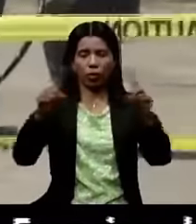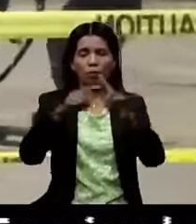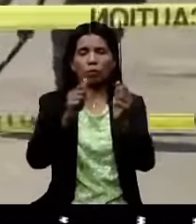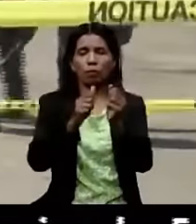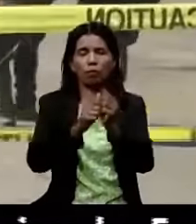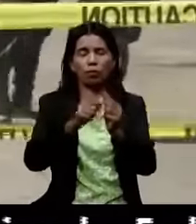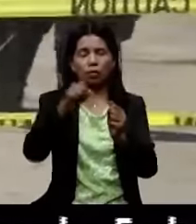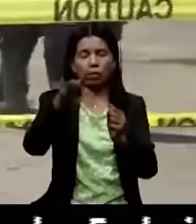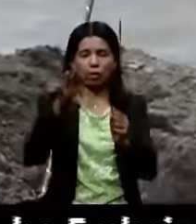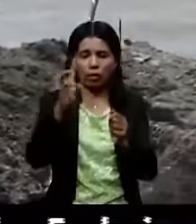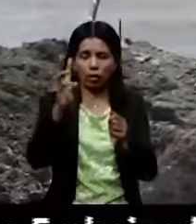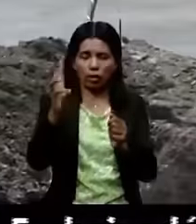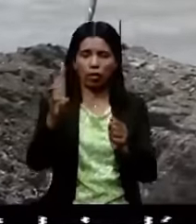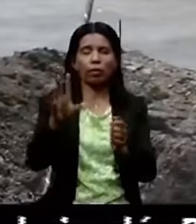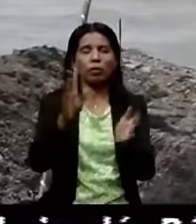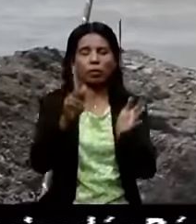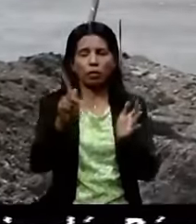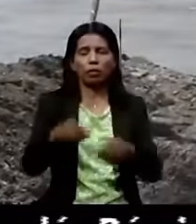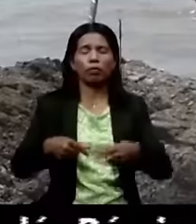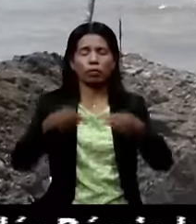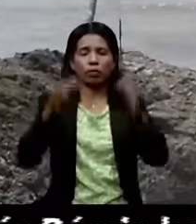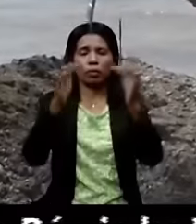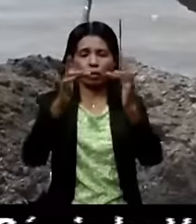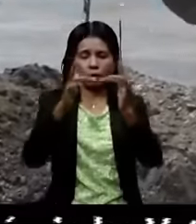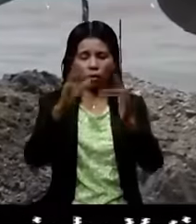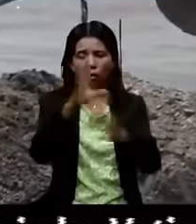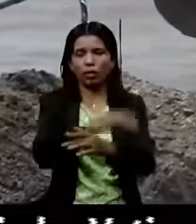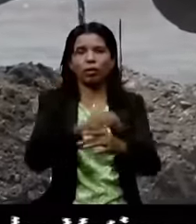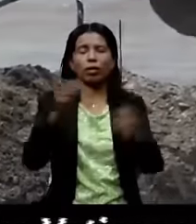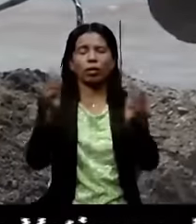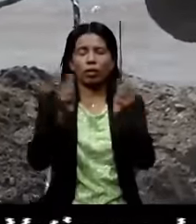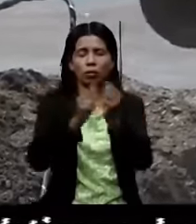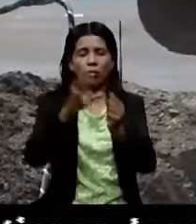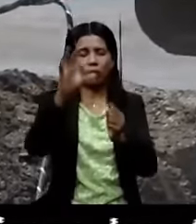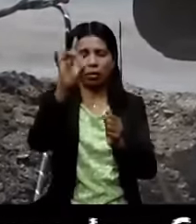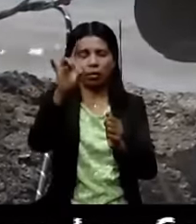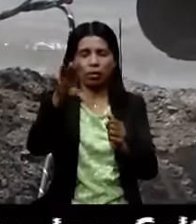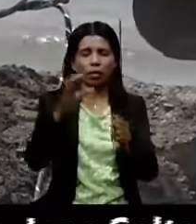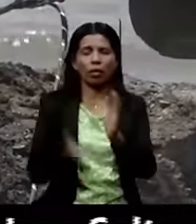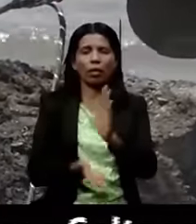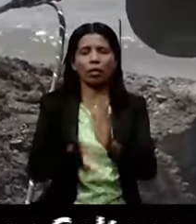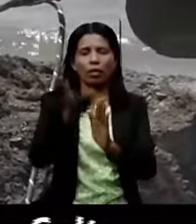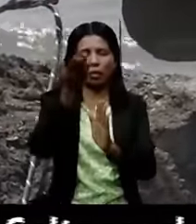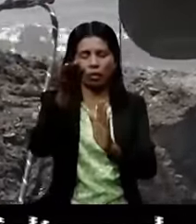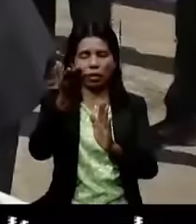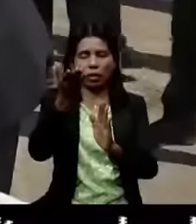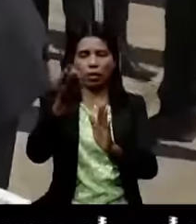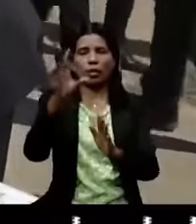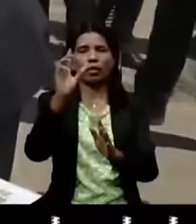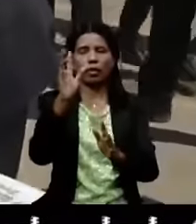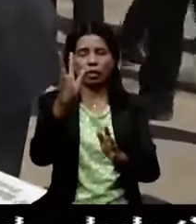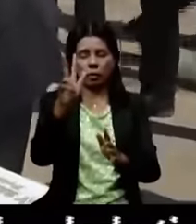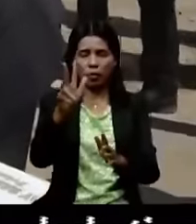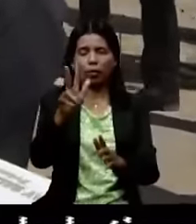No contrato companhia atu fornece internet ho kapasidade gigabyte atus walu, mai be decidi hasa terabyte nen. Ia seremoni refere